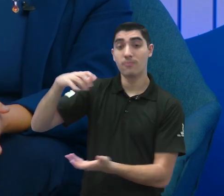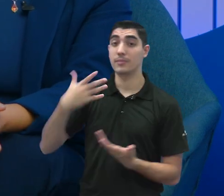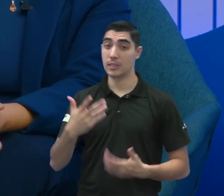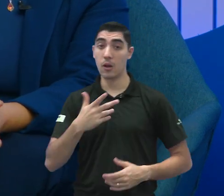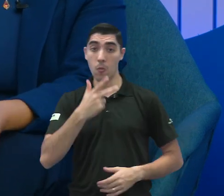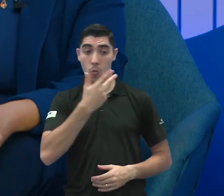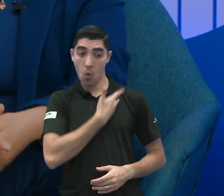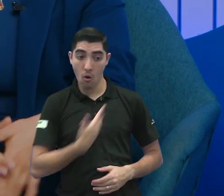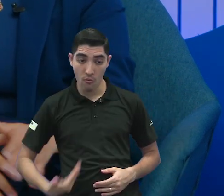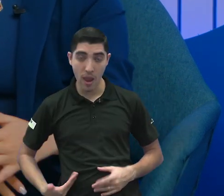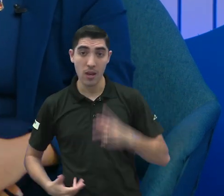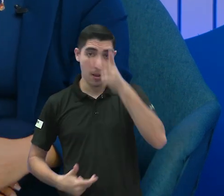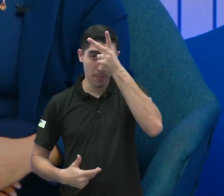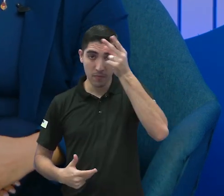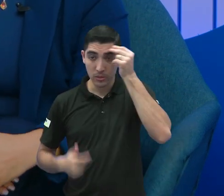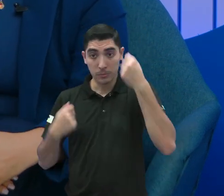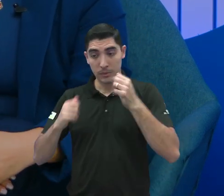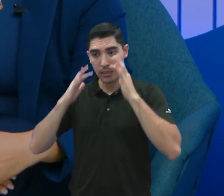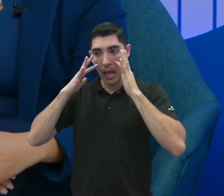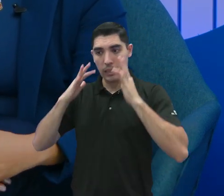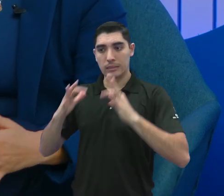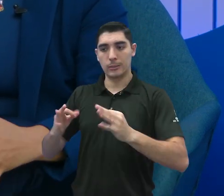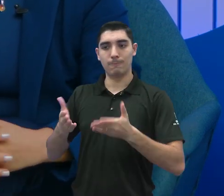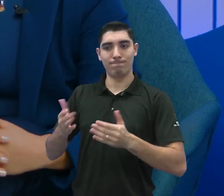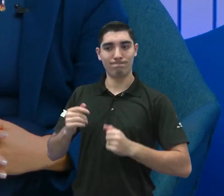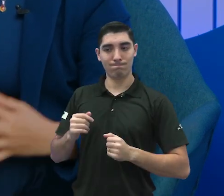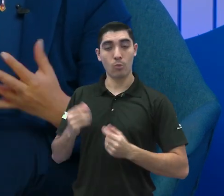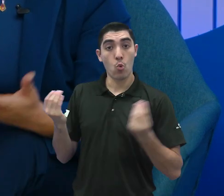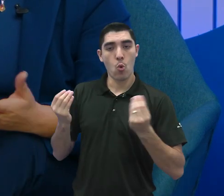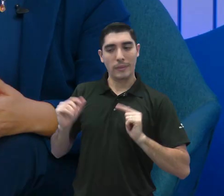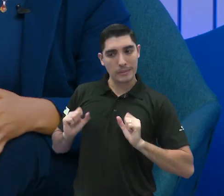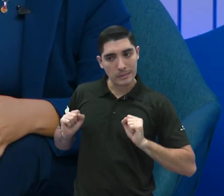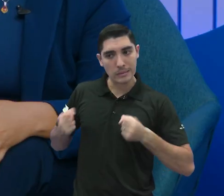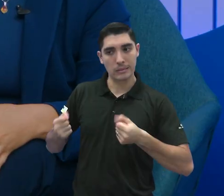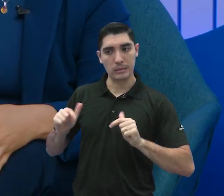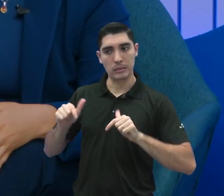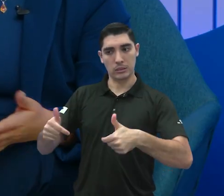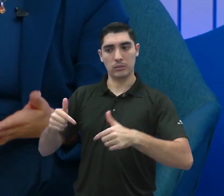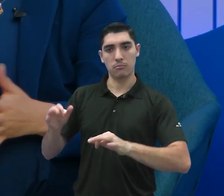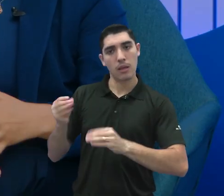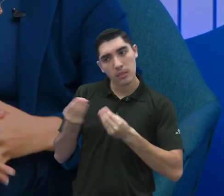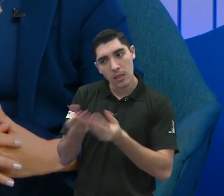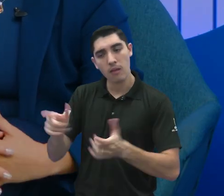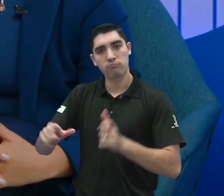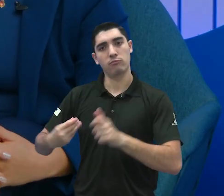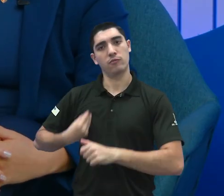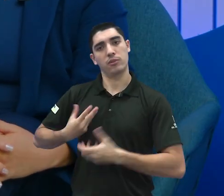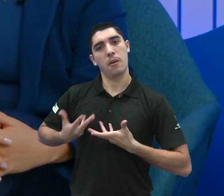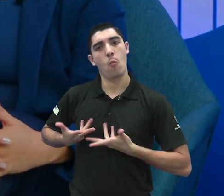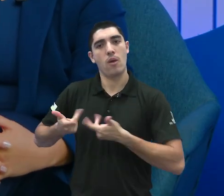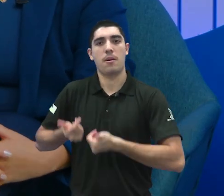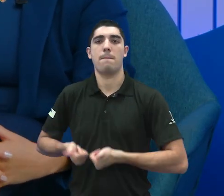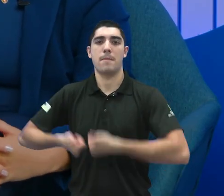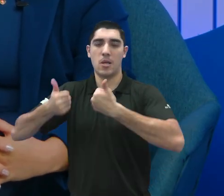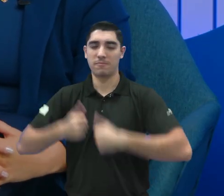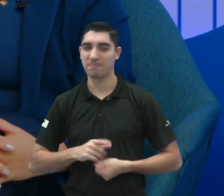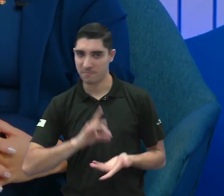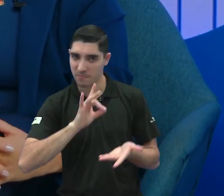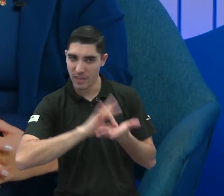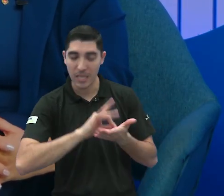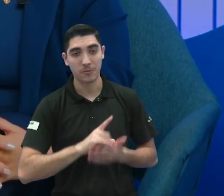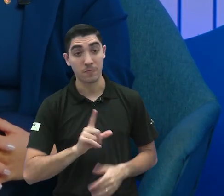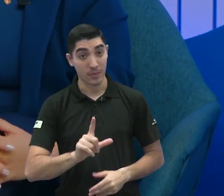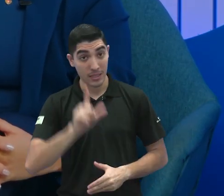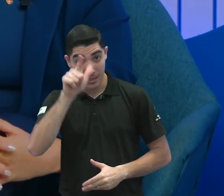que o poder público tem que ficar atento, né? Para receber essas pessoas e dar mais dignidade para elas também. Sem dúvida. A